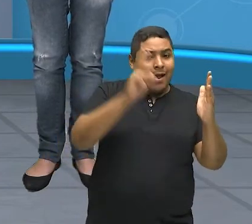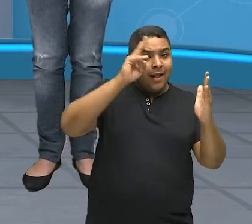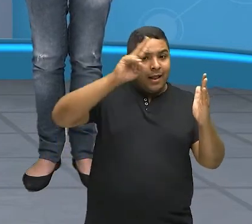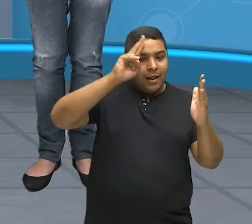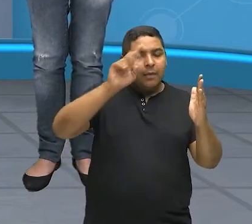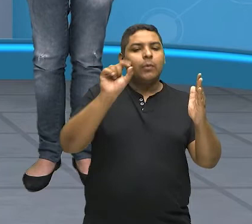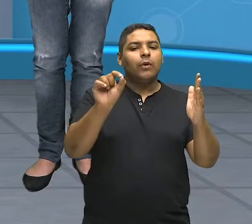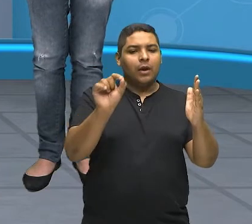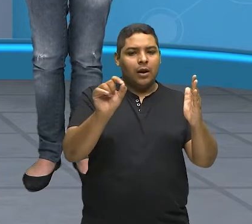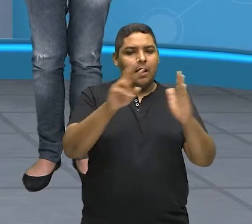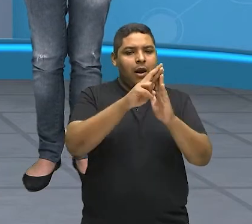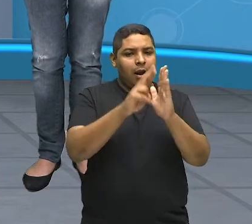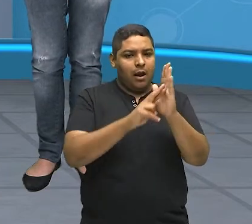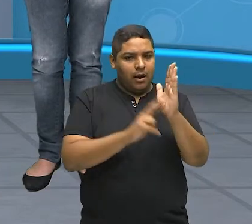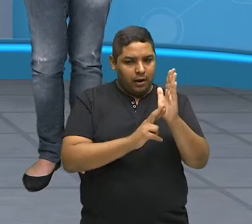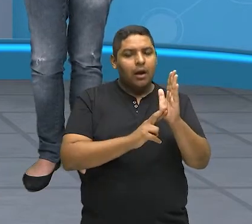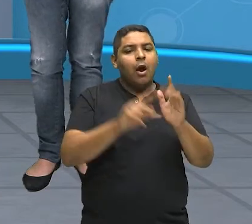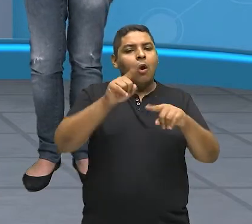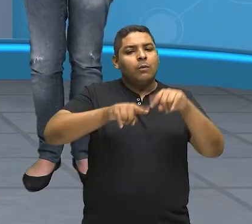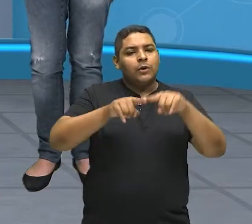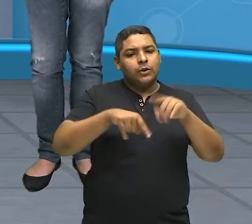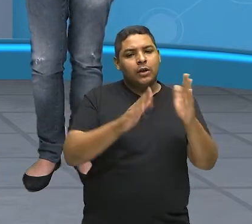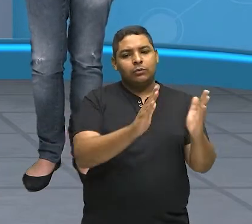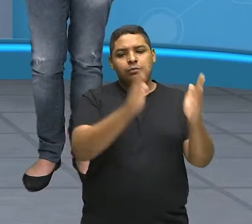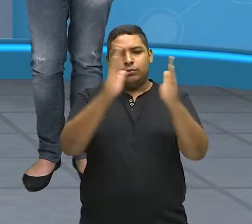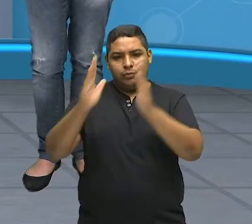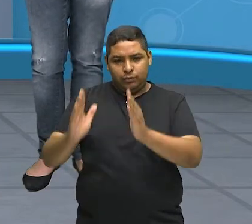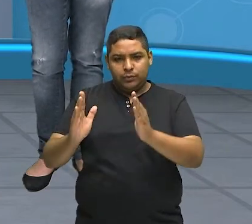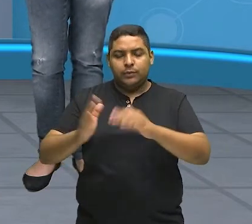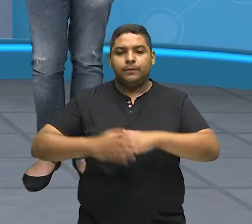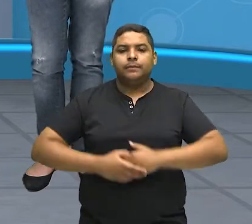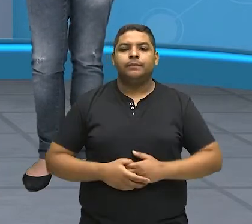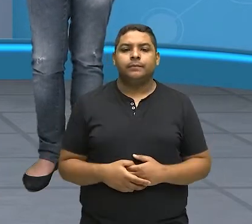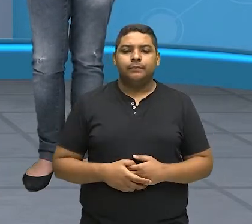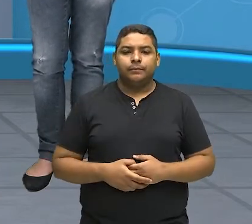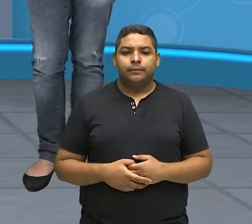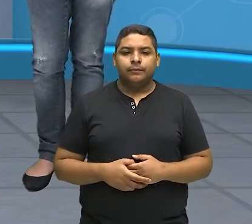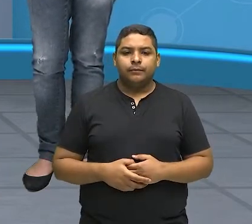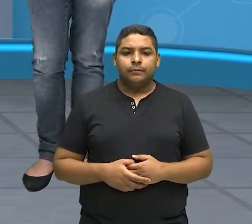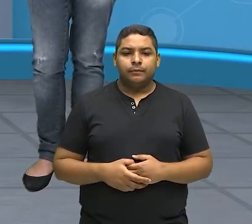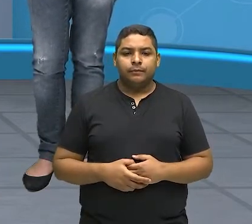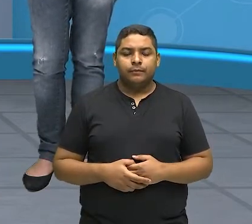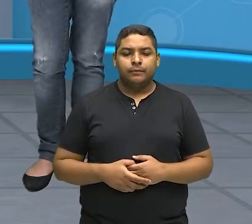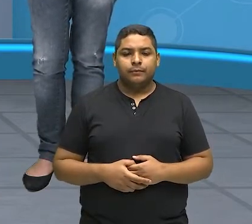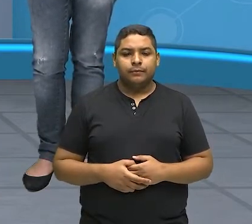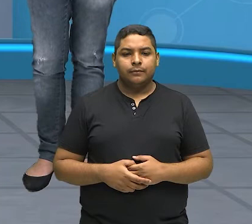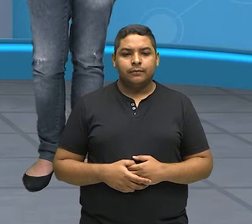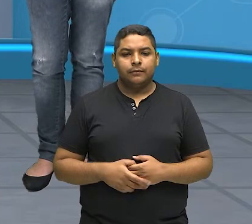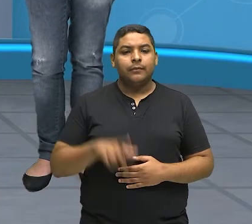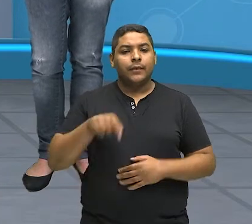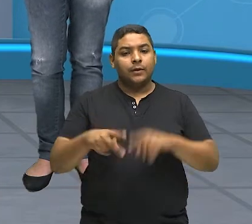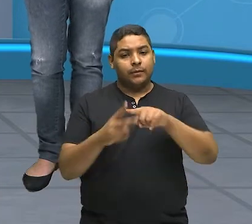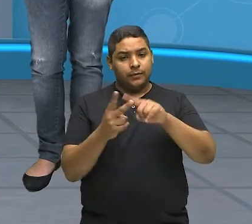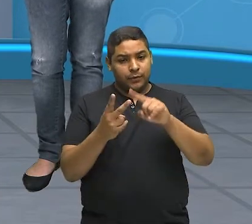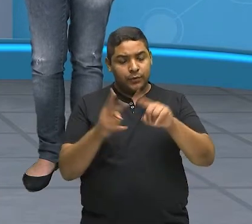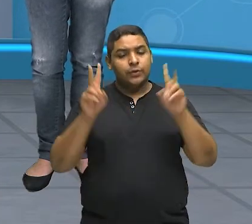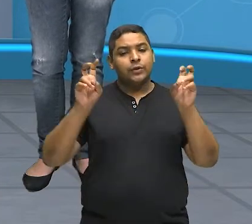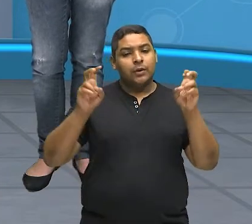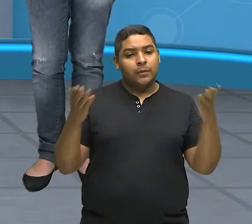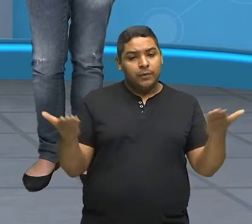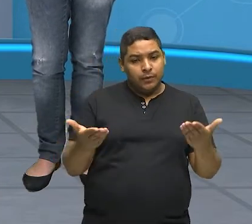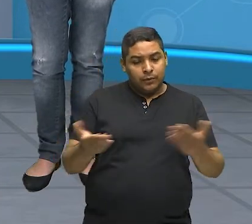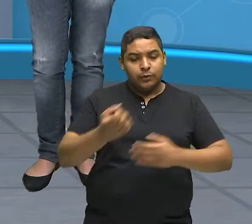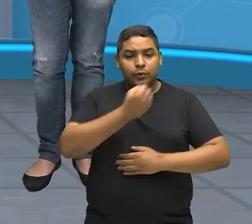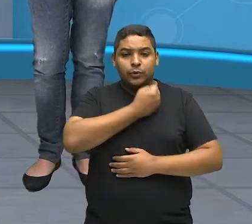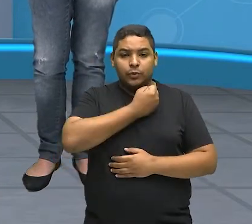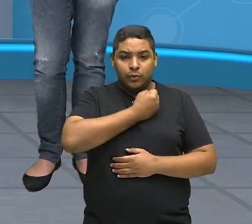o objeto vem logo depois. Tudo bem, people? Então, essas foram as nossos dois assuntos de hoje. Os numbers, né,